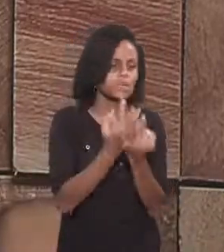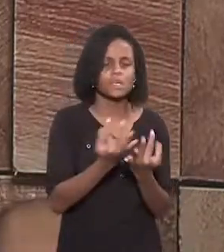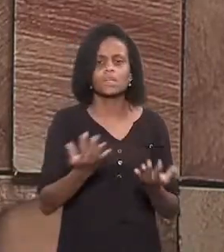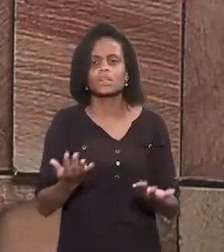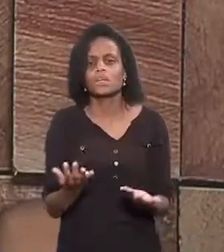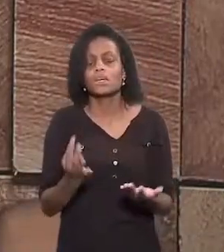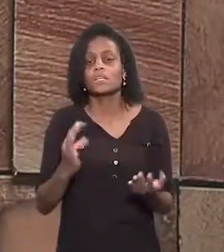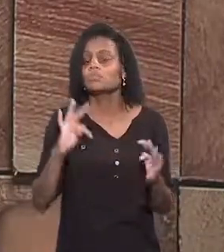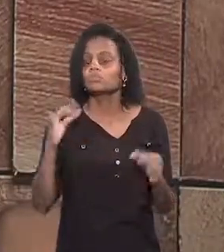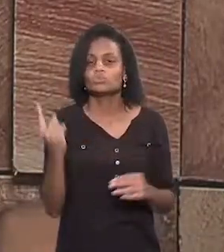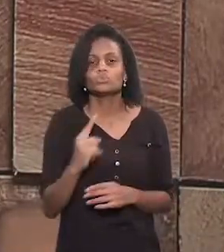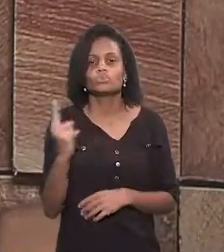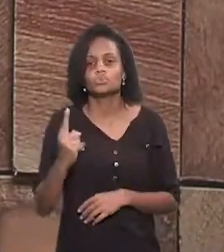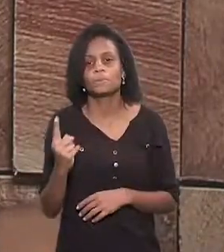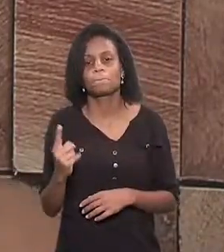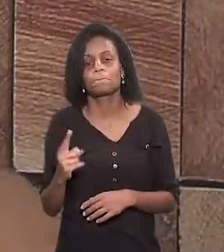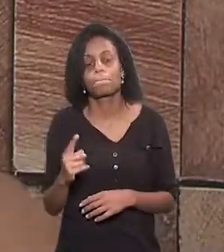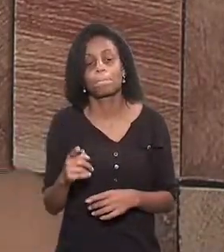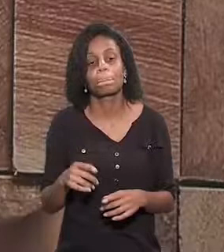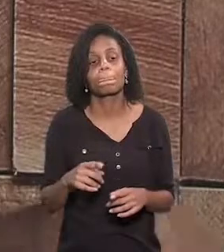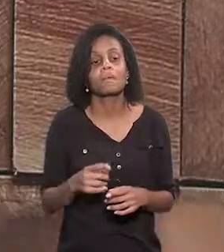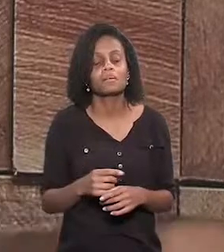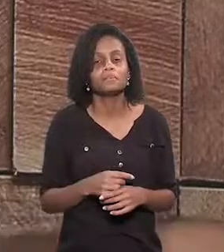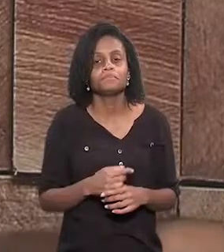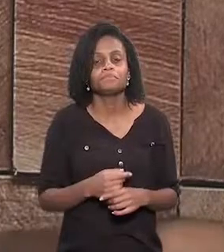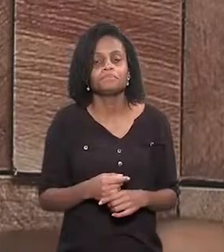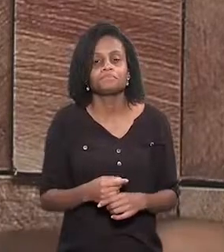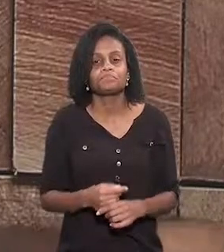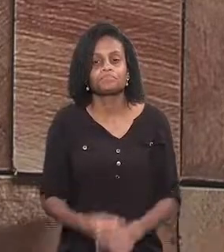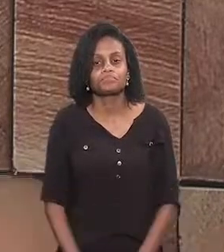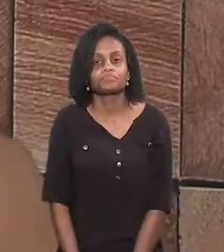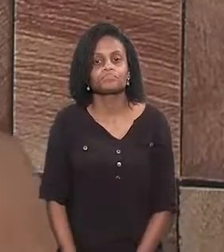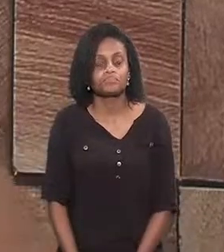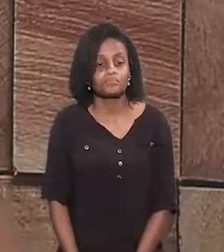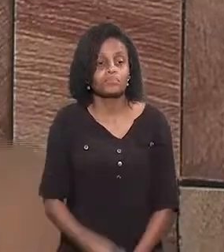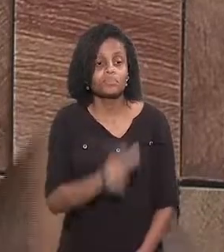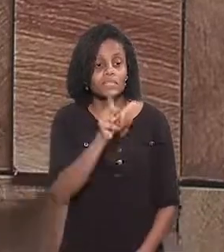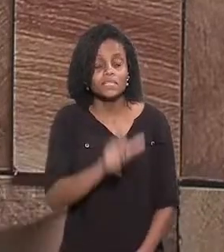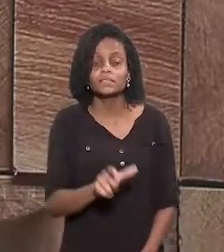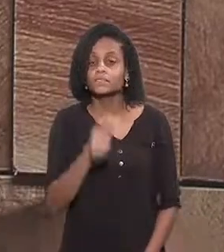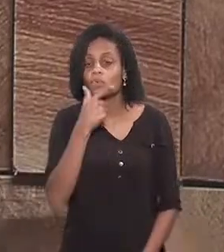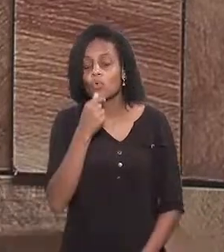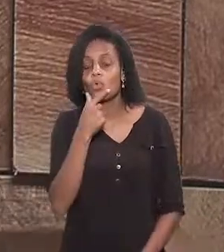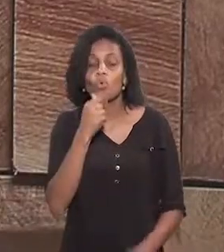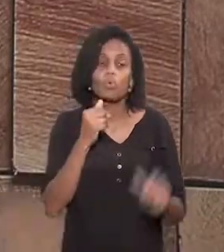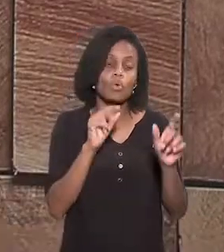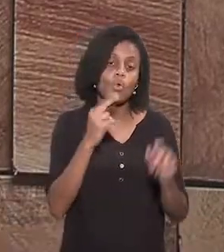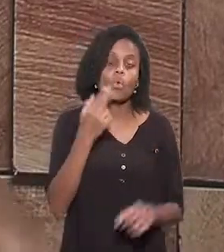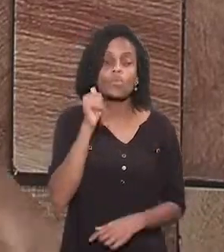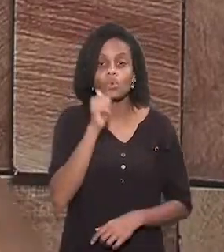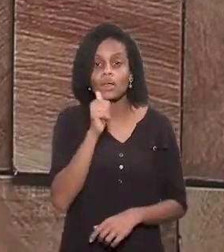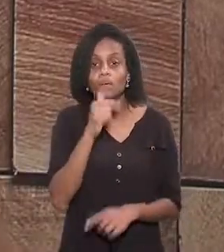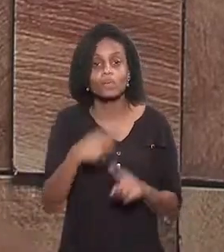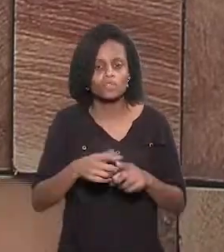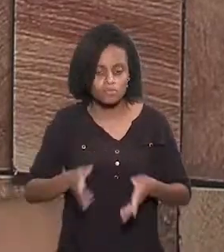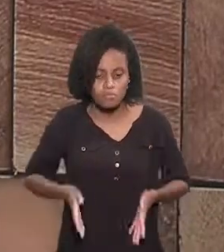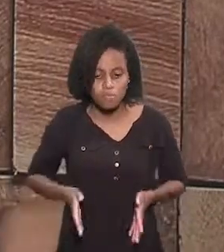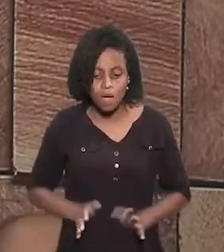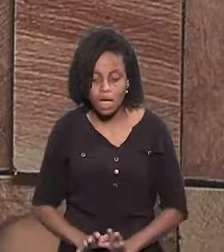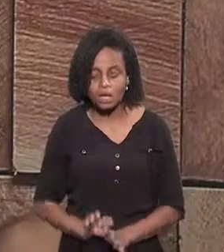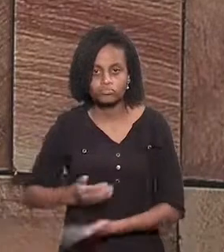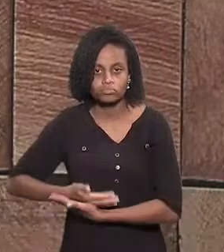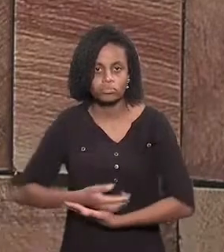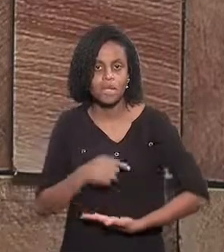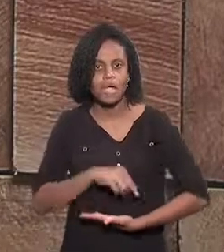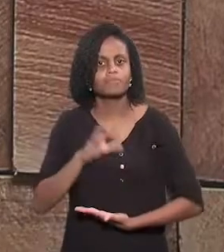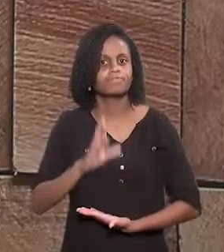da família como um todo, para a construção desse cidadão, essa formação desse homem, dessa mulher. Porque você colocar uma criança no